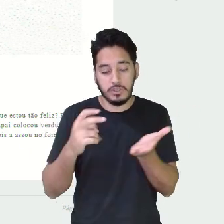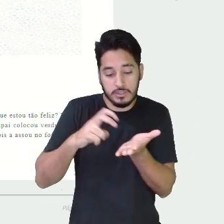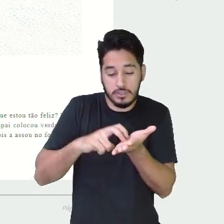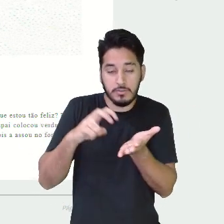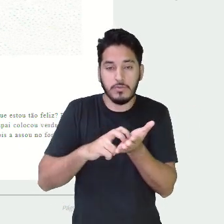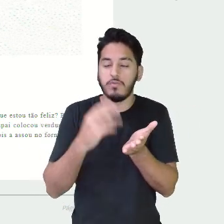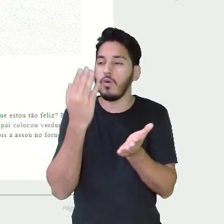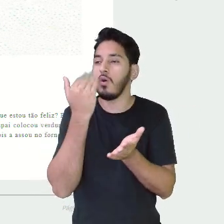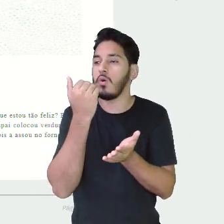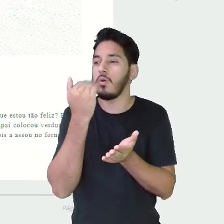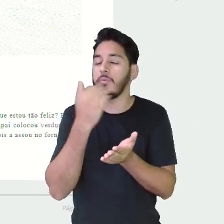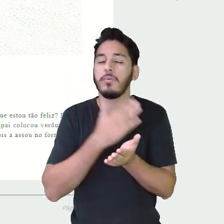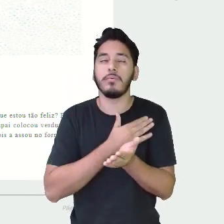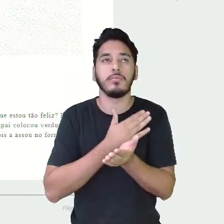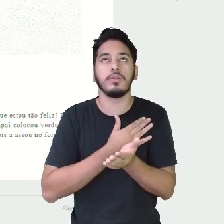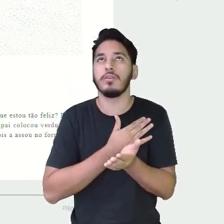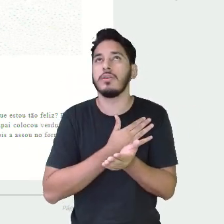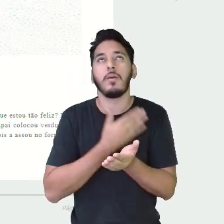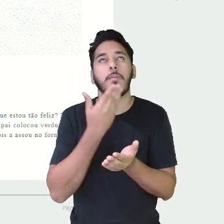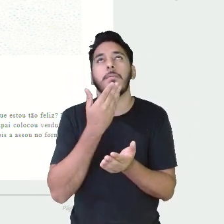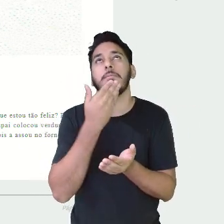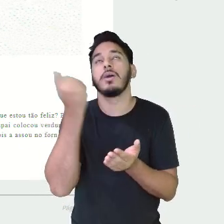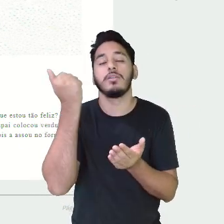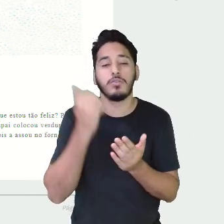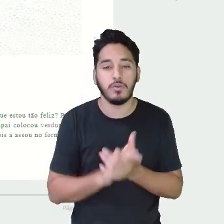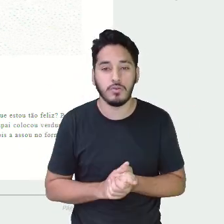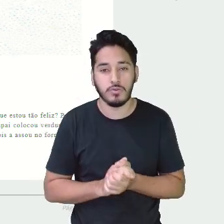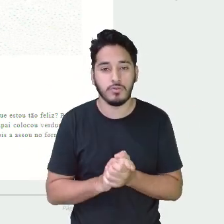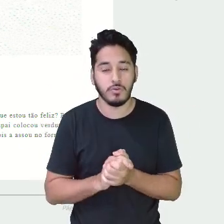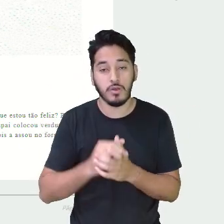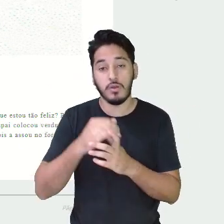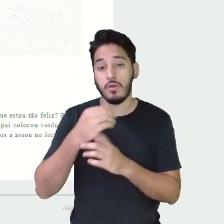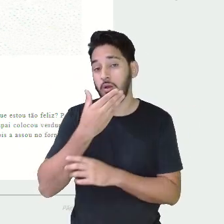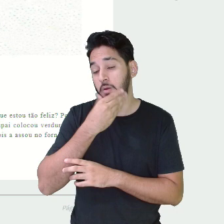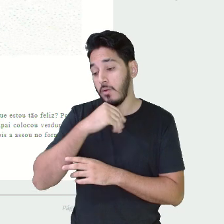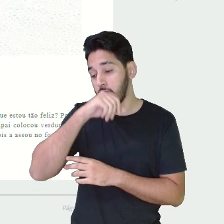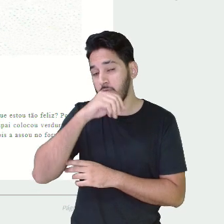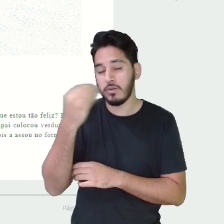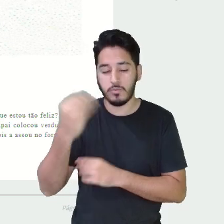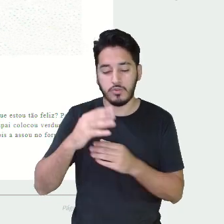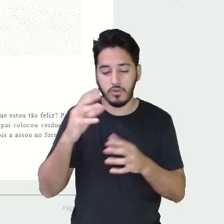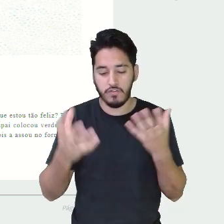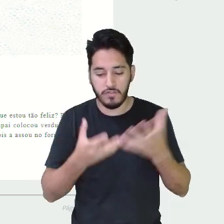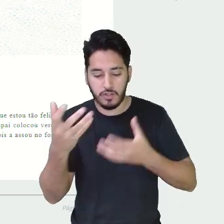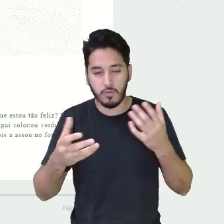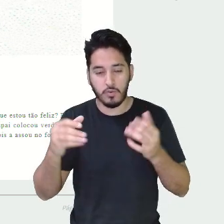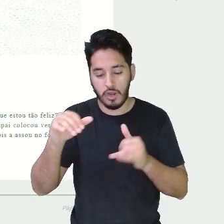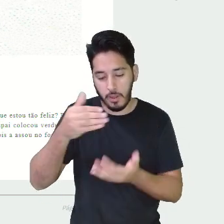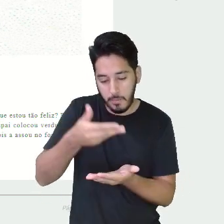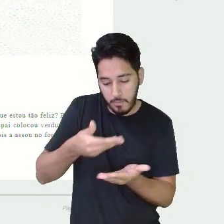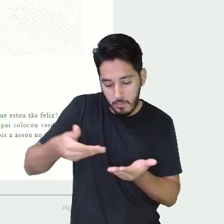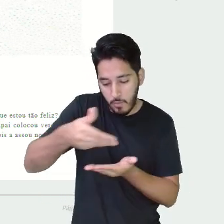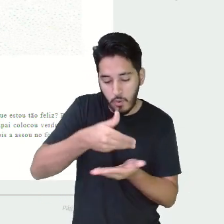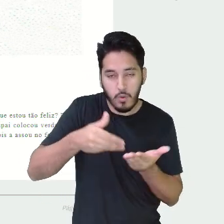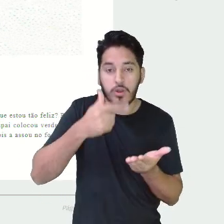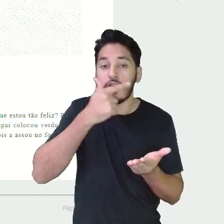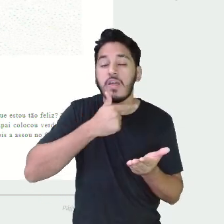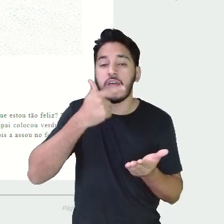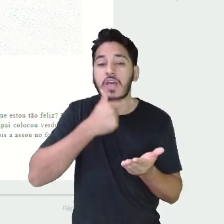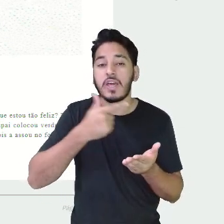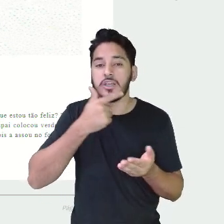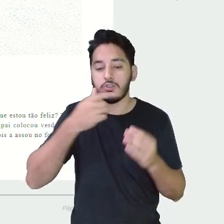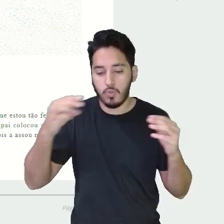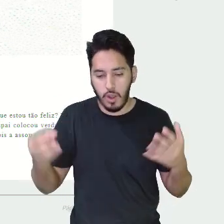vou comer minha comida predileta. Papai colocou verduras, molho e queijo sobre uma massa grande